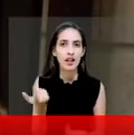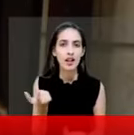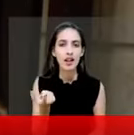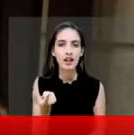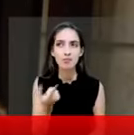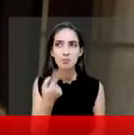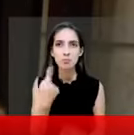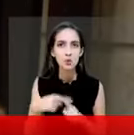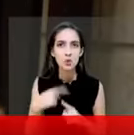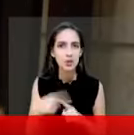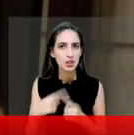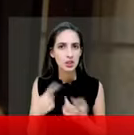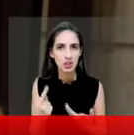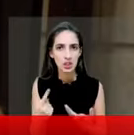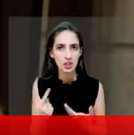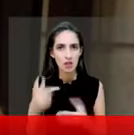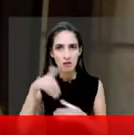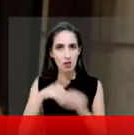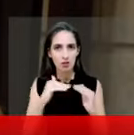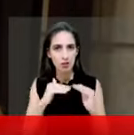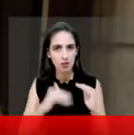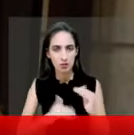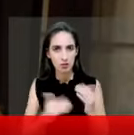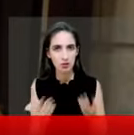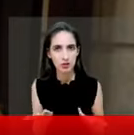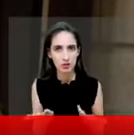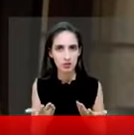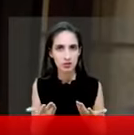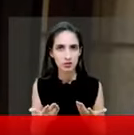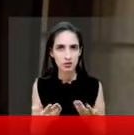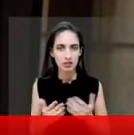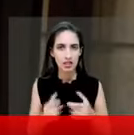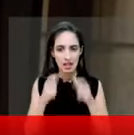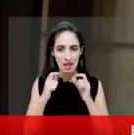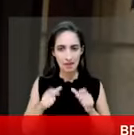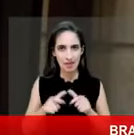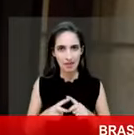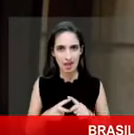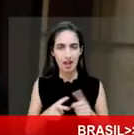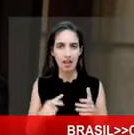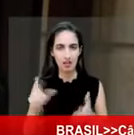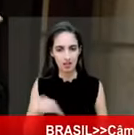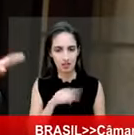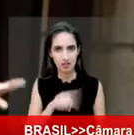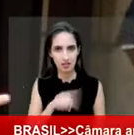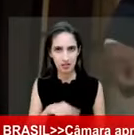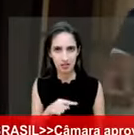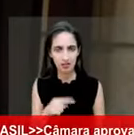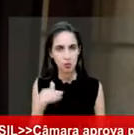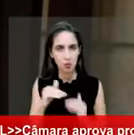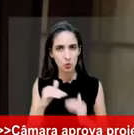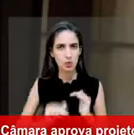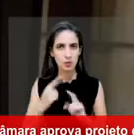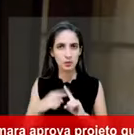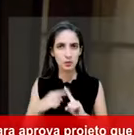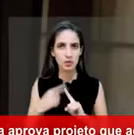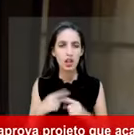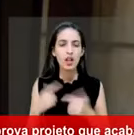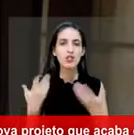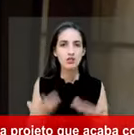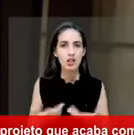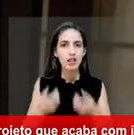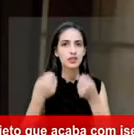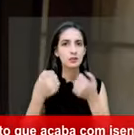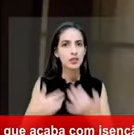vote contrário à aprovação da revogação dessas medalhas, uma vez que eu já usei aqui partes do relatório da Procuradoria-Geral